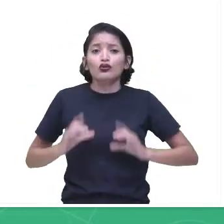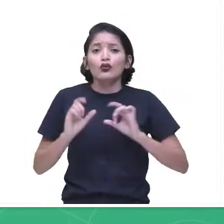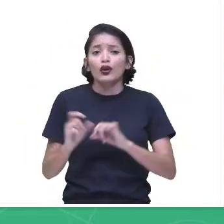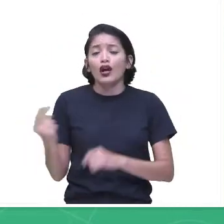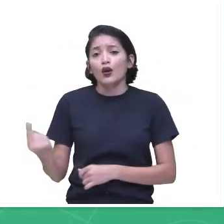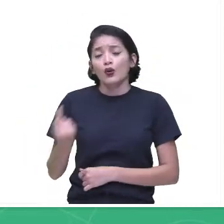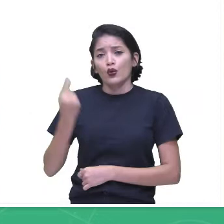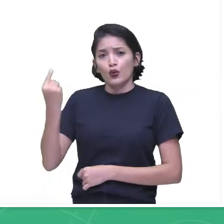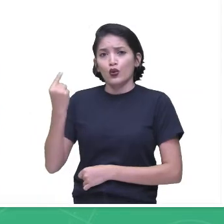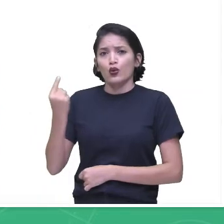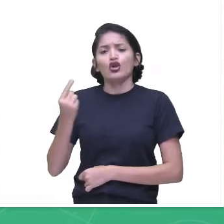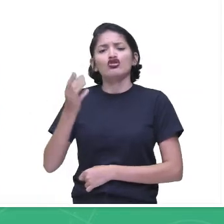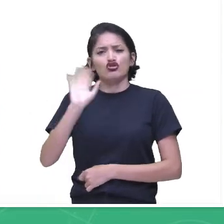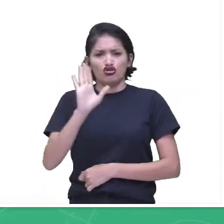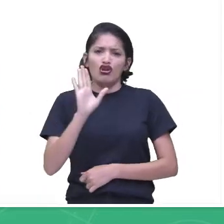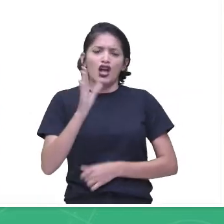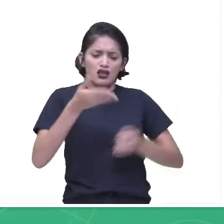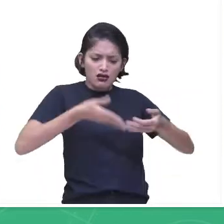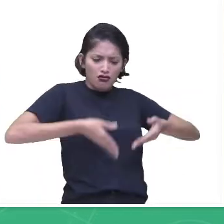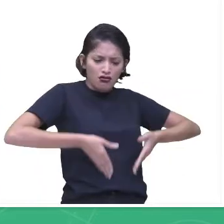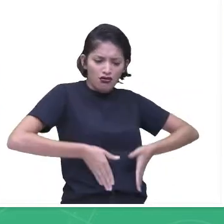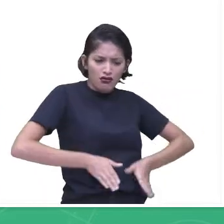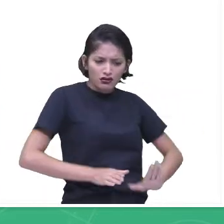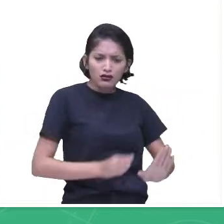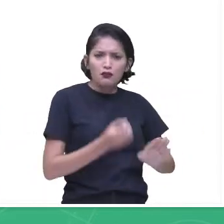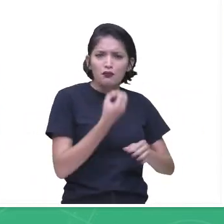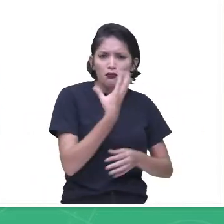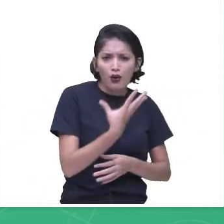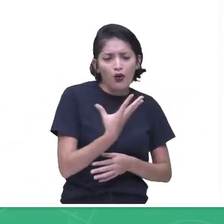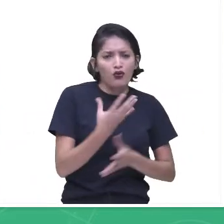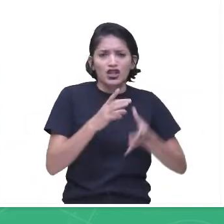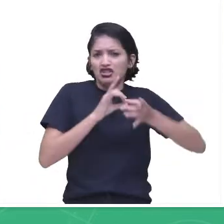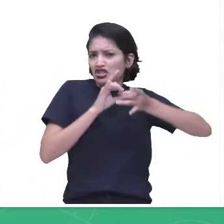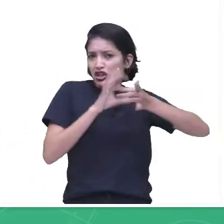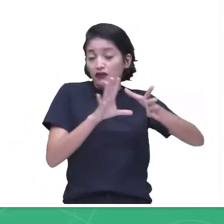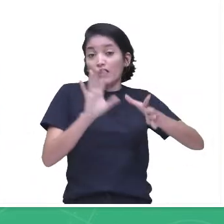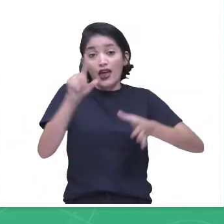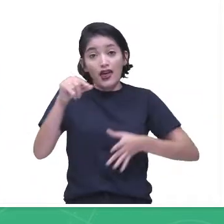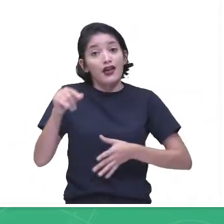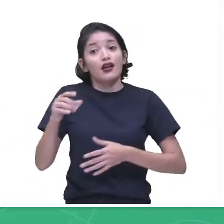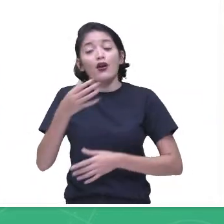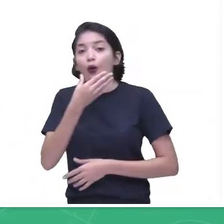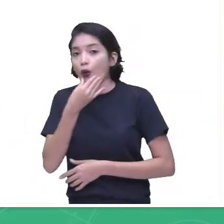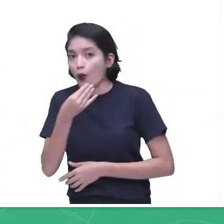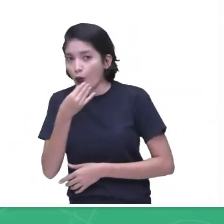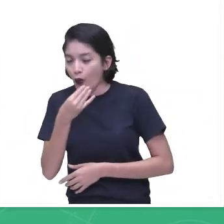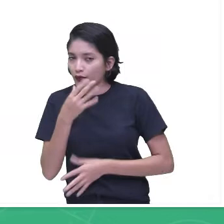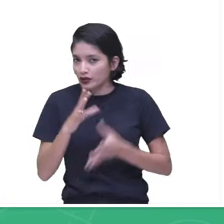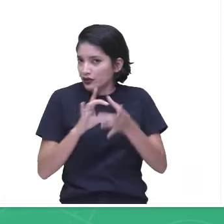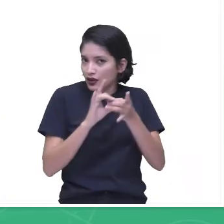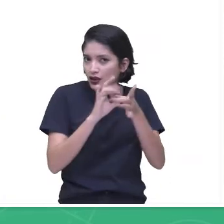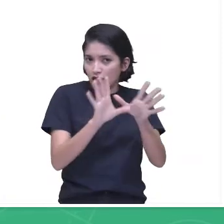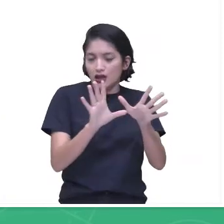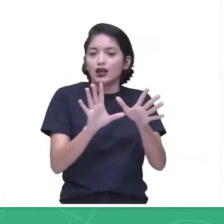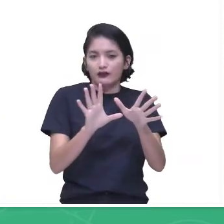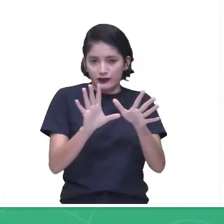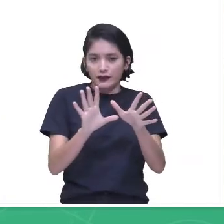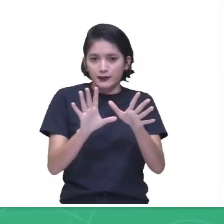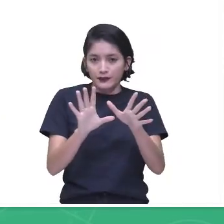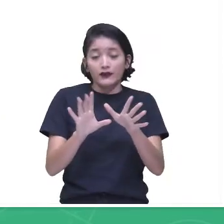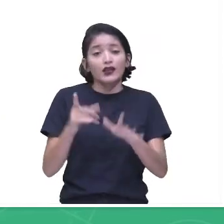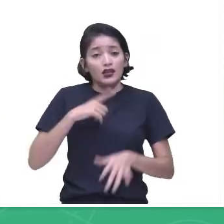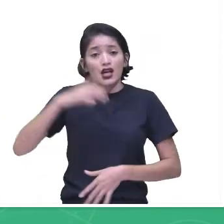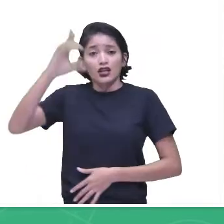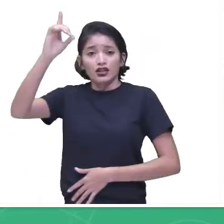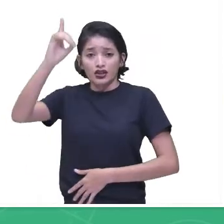indivíduo bem-nascido, isto é, o homem livre, né? Livre, sujeito, imbuído de